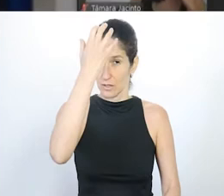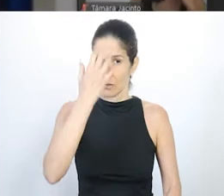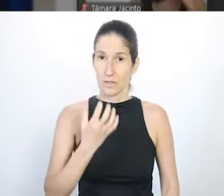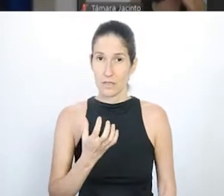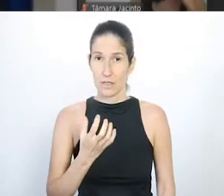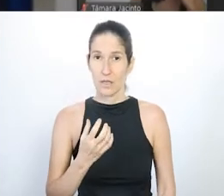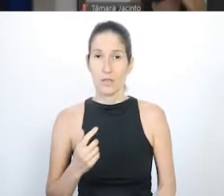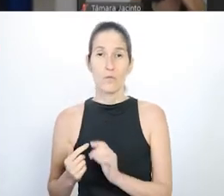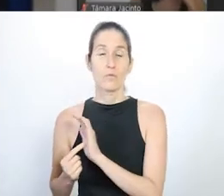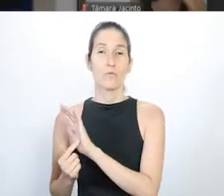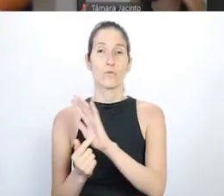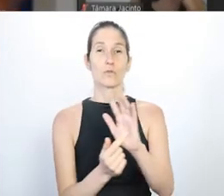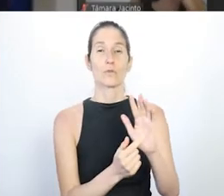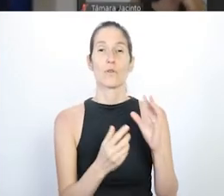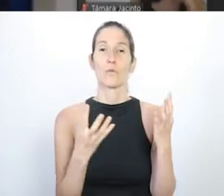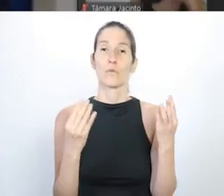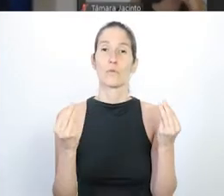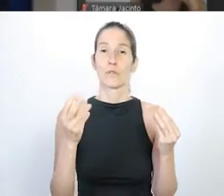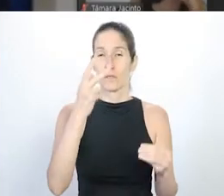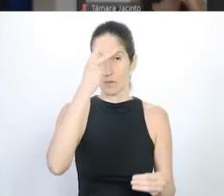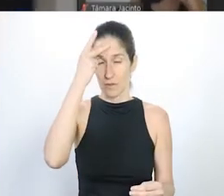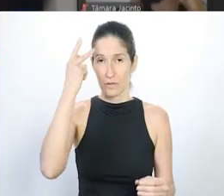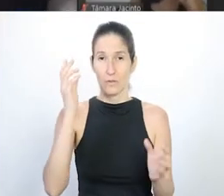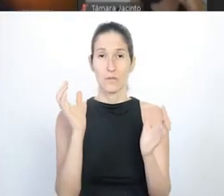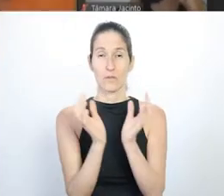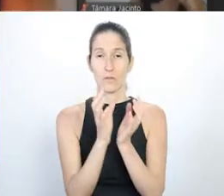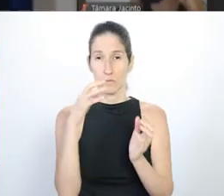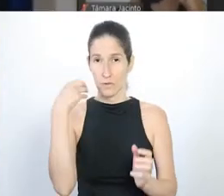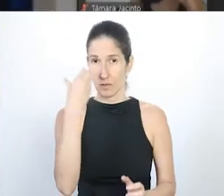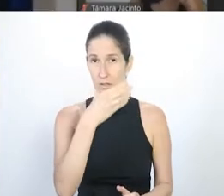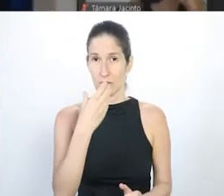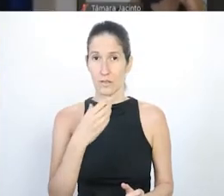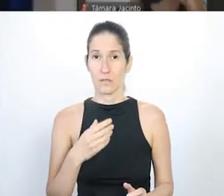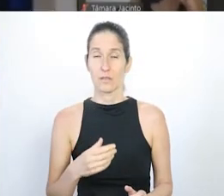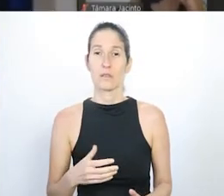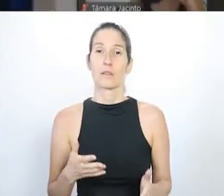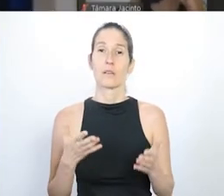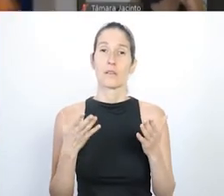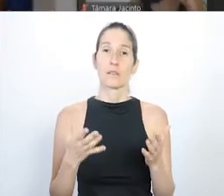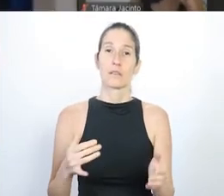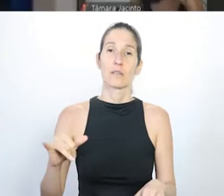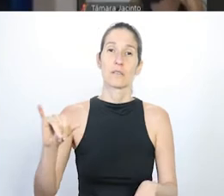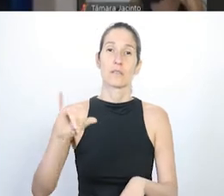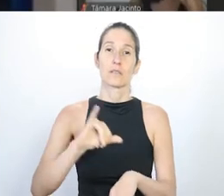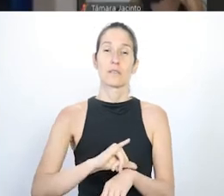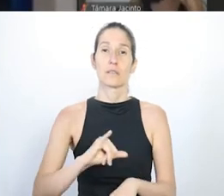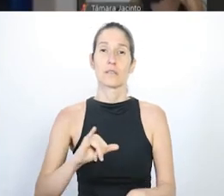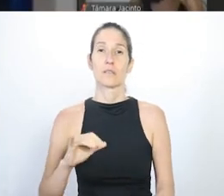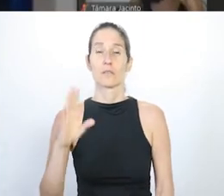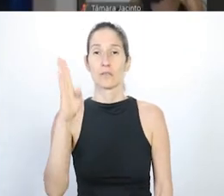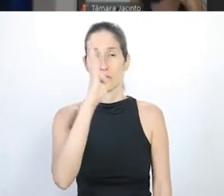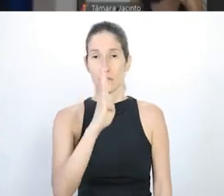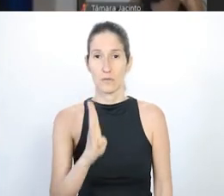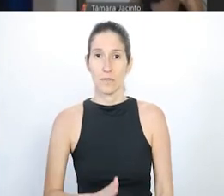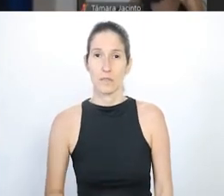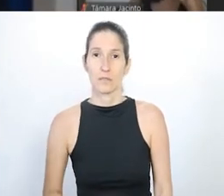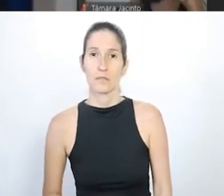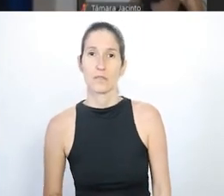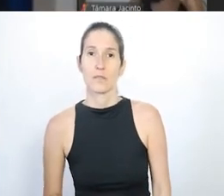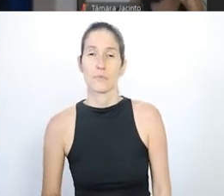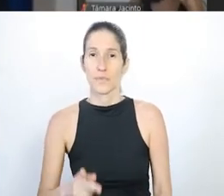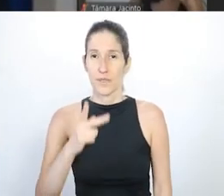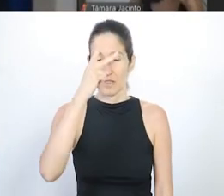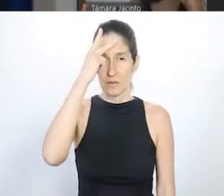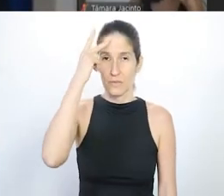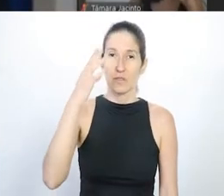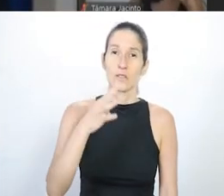o pessoal vinha, sabia quem era Arco Verde, o Bongá e tudo mais, mas você trouxe, junto com as